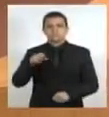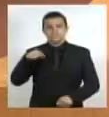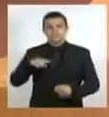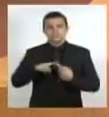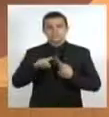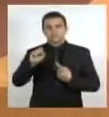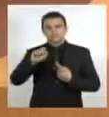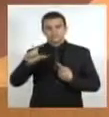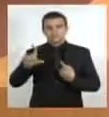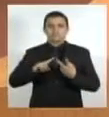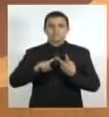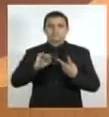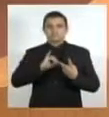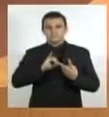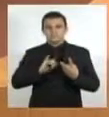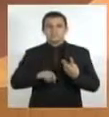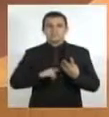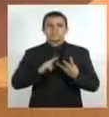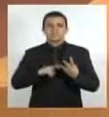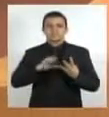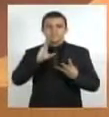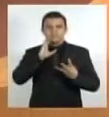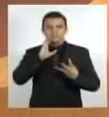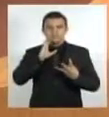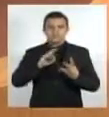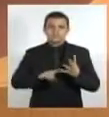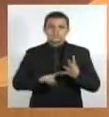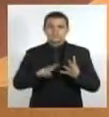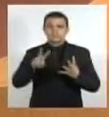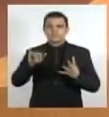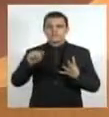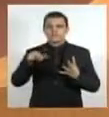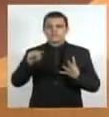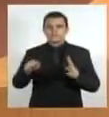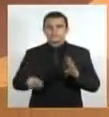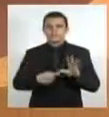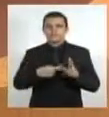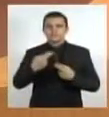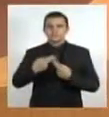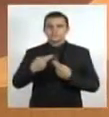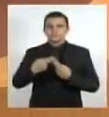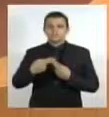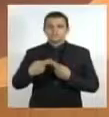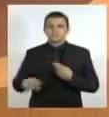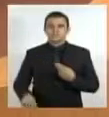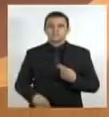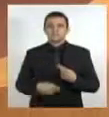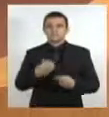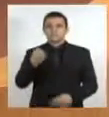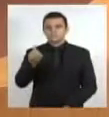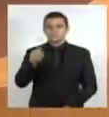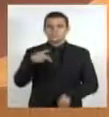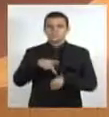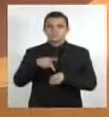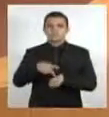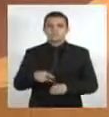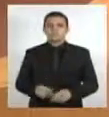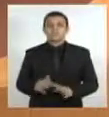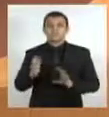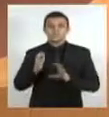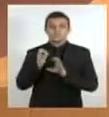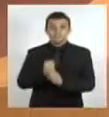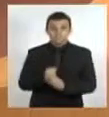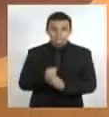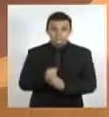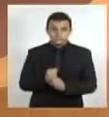Luís, Imperatriz, Coroatá, Viana, Timon e Pedreiras. Elas somadas,